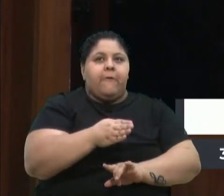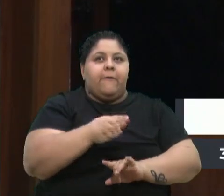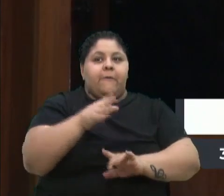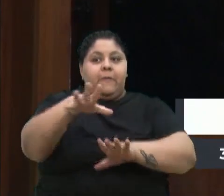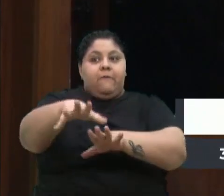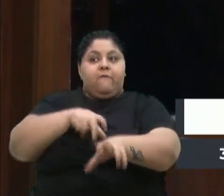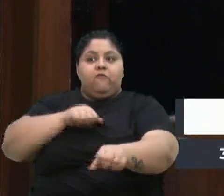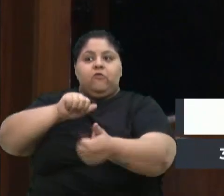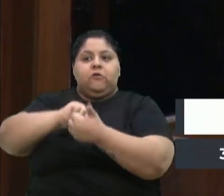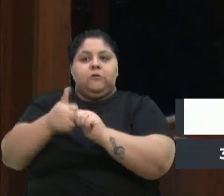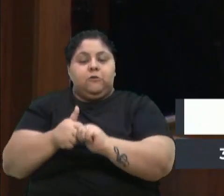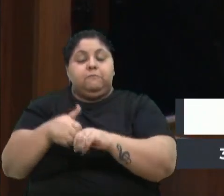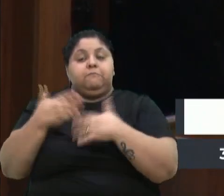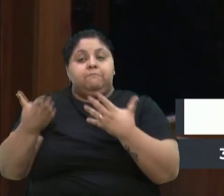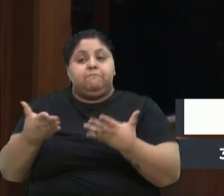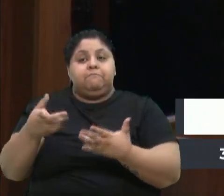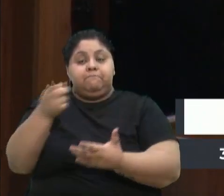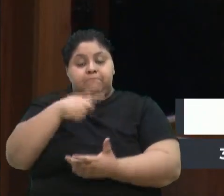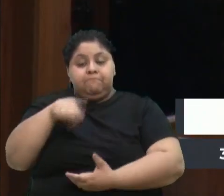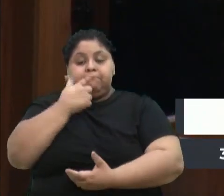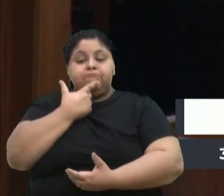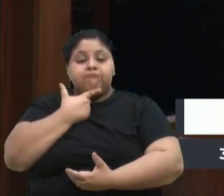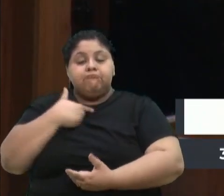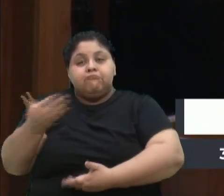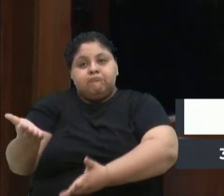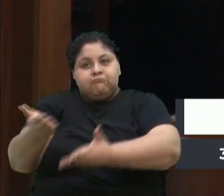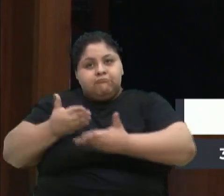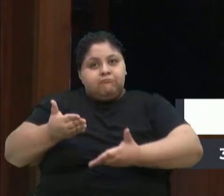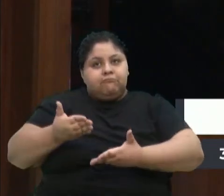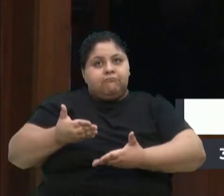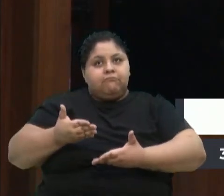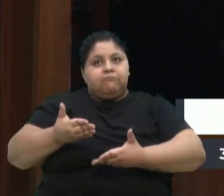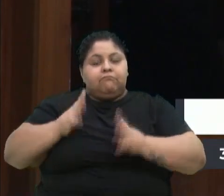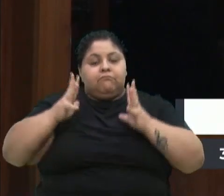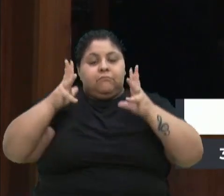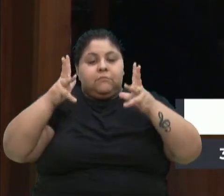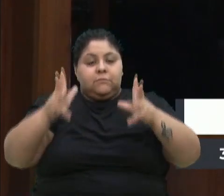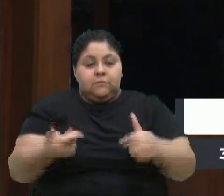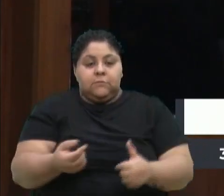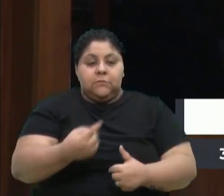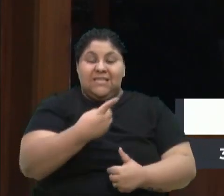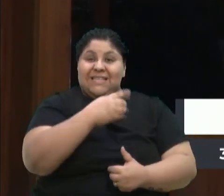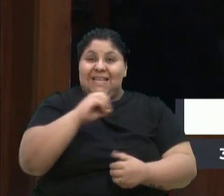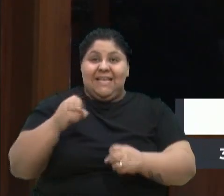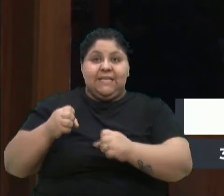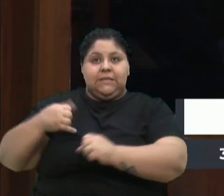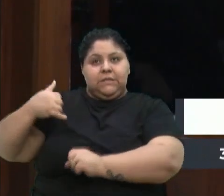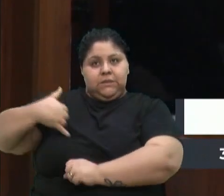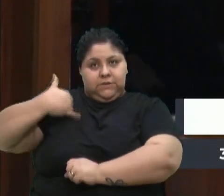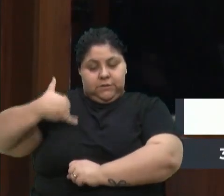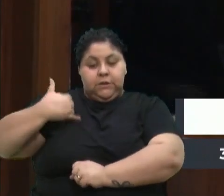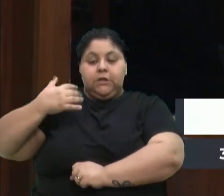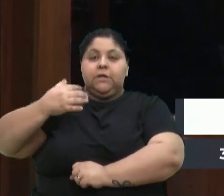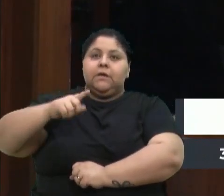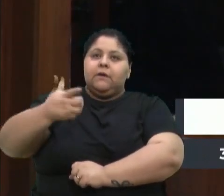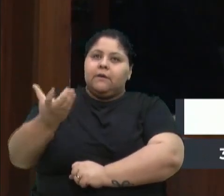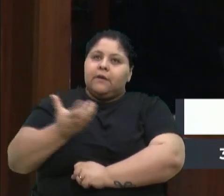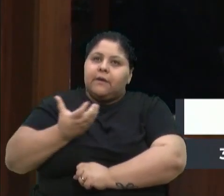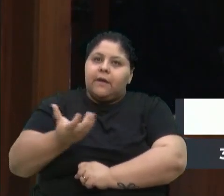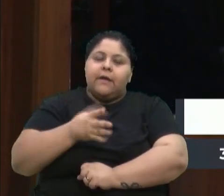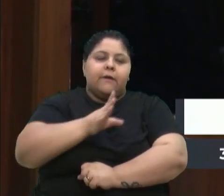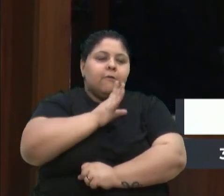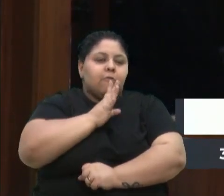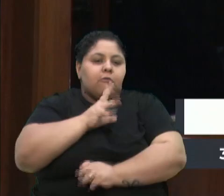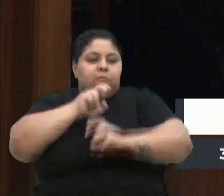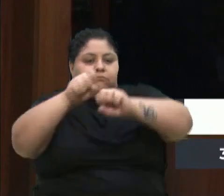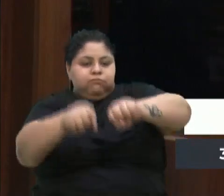esportiva. Portanto, gostaríamos de convidar a todos, a partir dos 10 anos de idade, que tiverem interesse em conhecer a